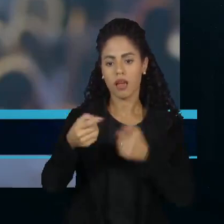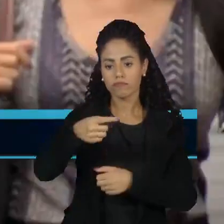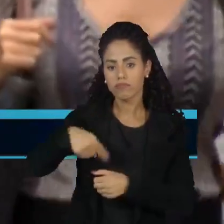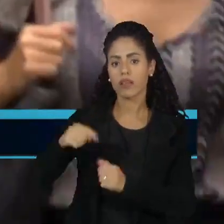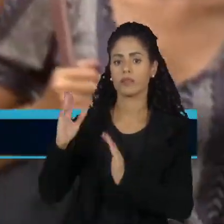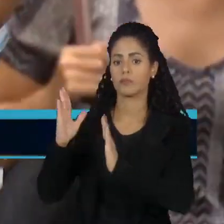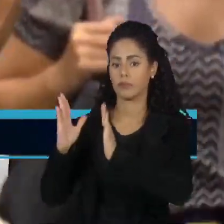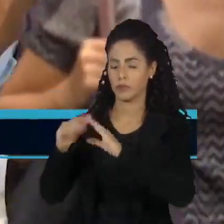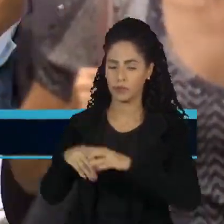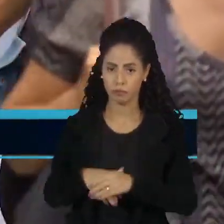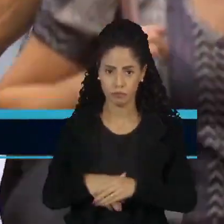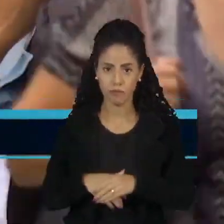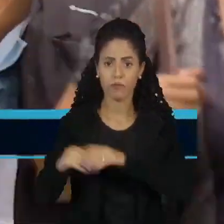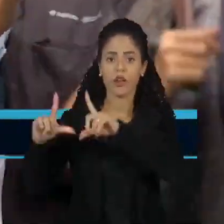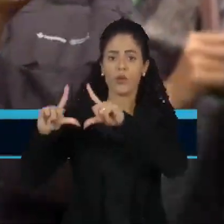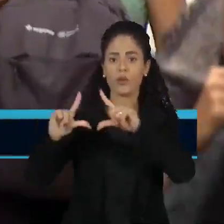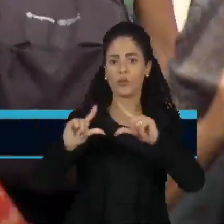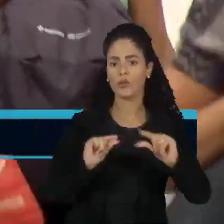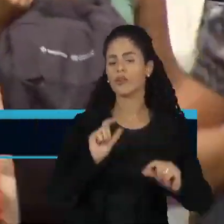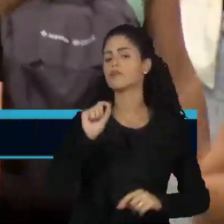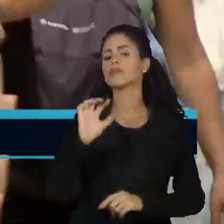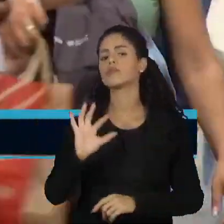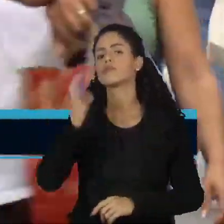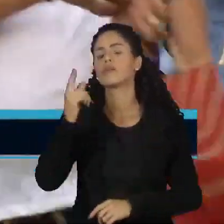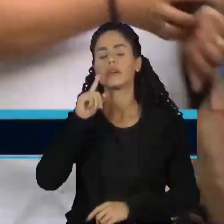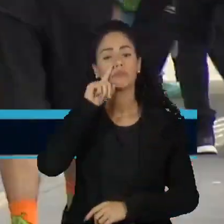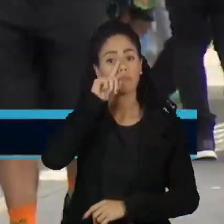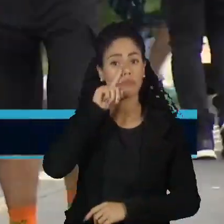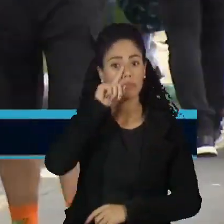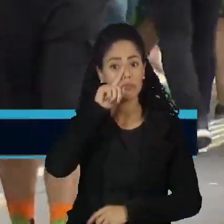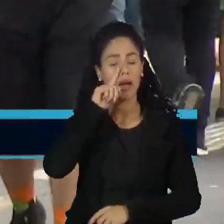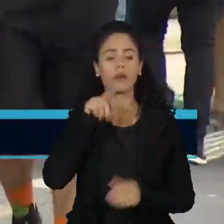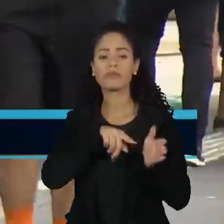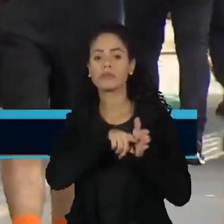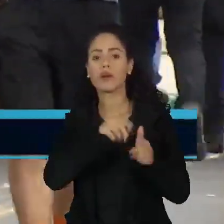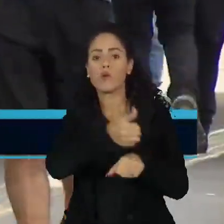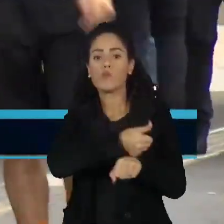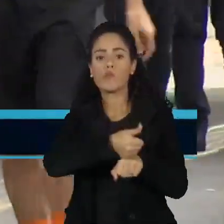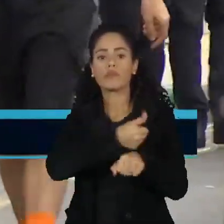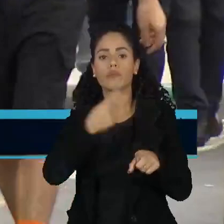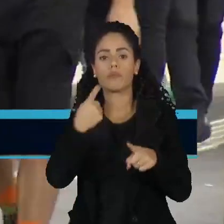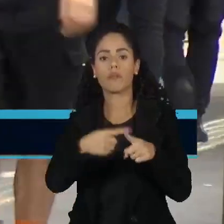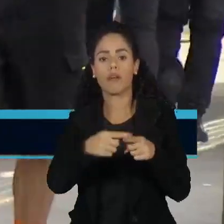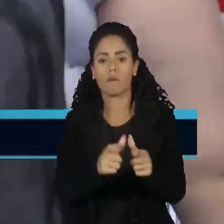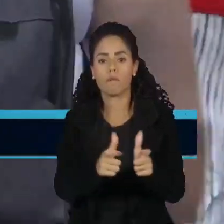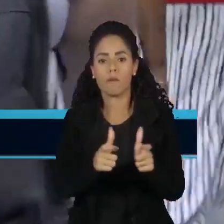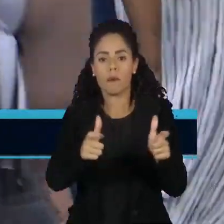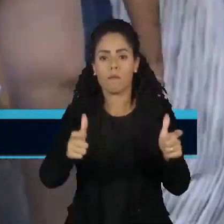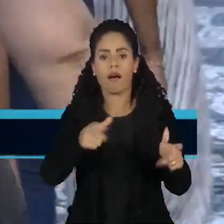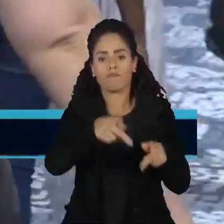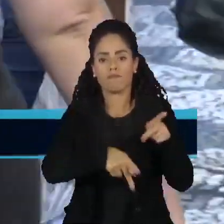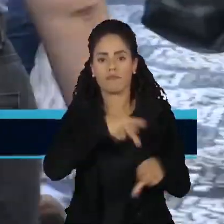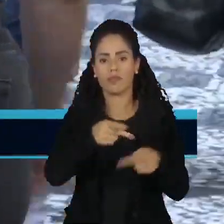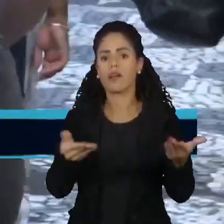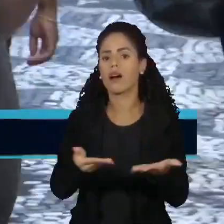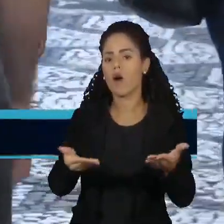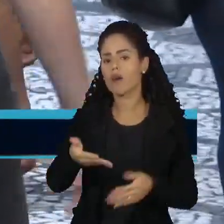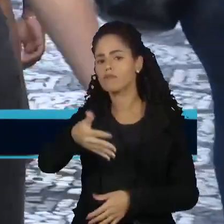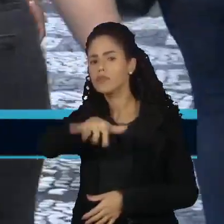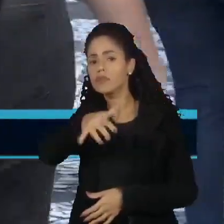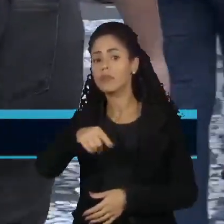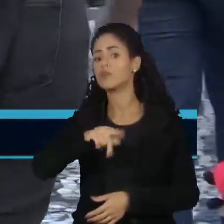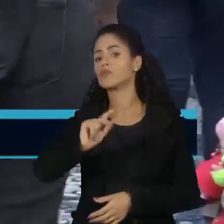estudo o recuo já é é considerado um risco pros especialistas em crescimento populacional que agora avaliam que o